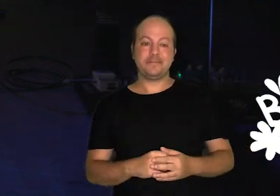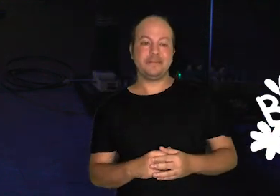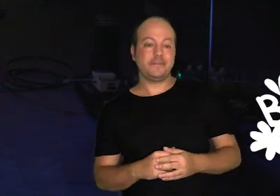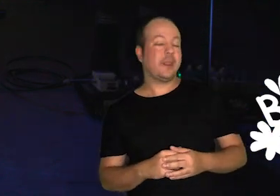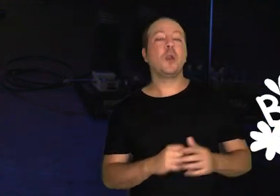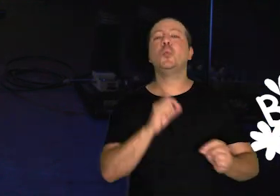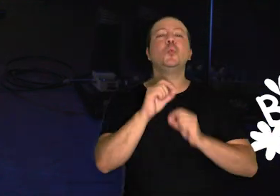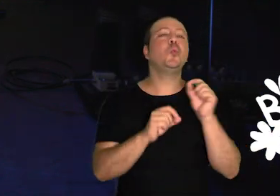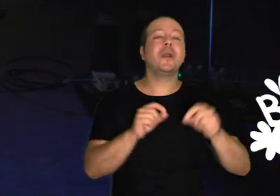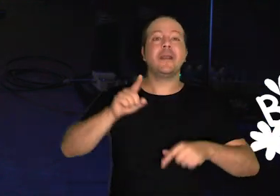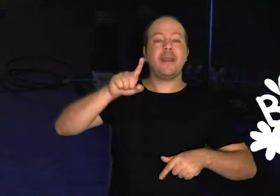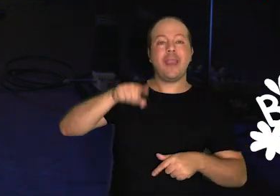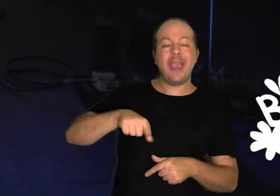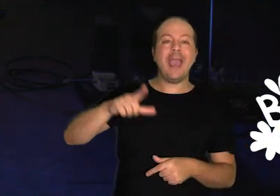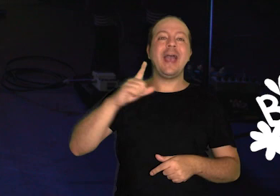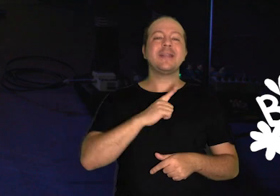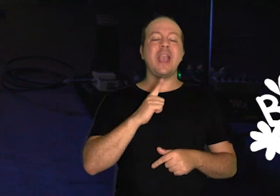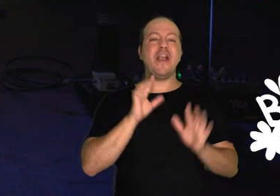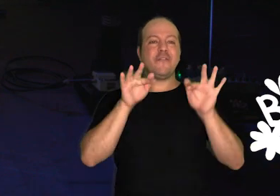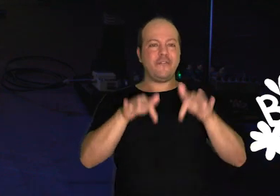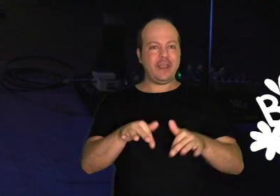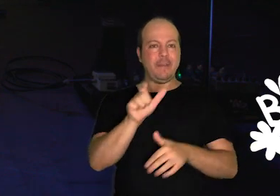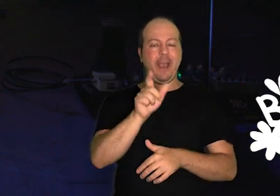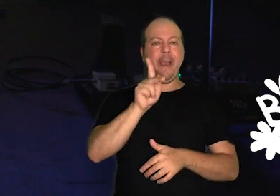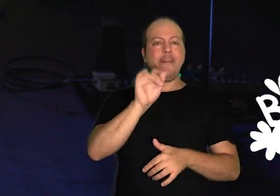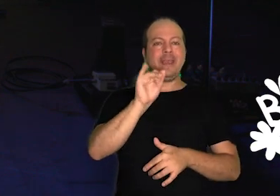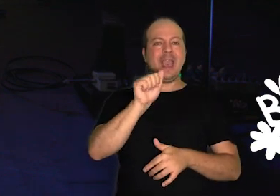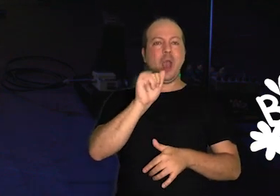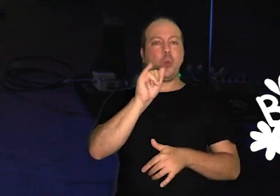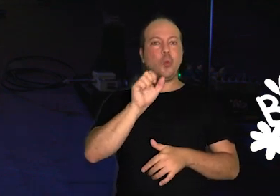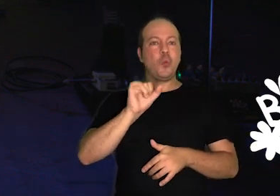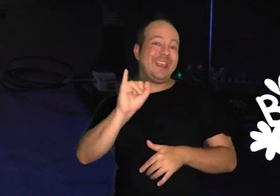E o que é que tem lá no finzinho do Piauí?